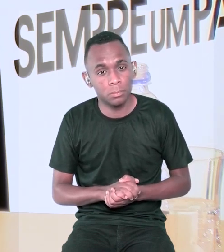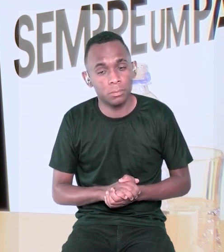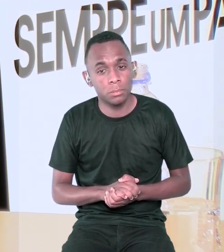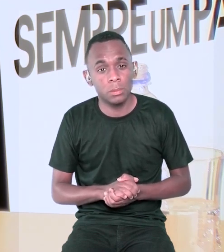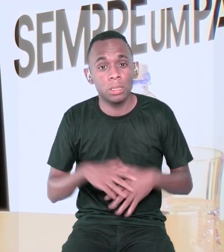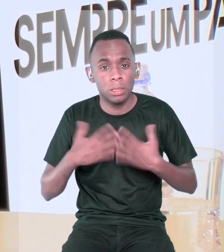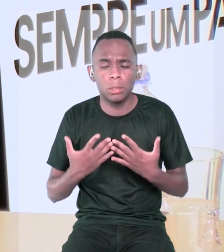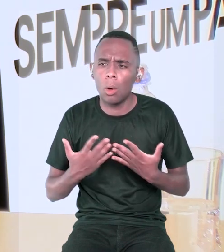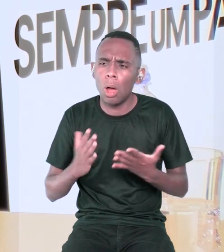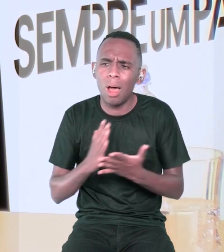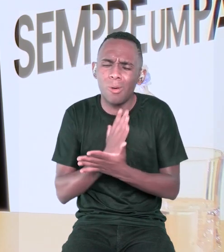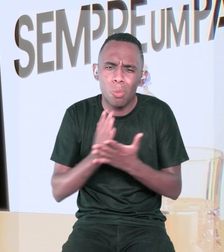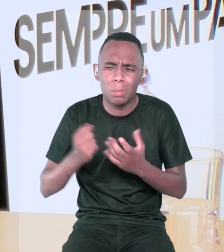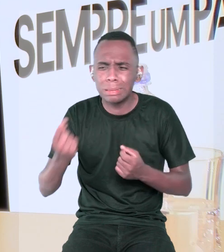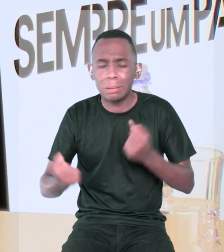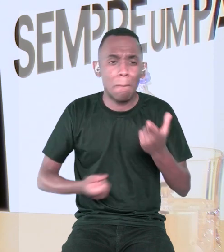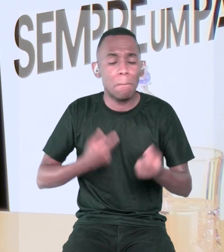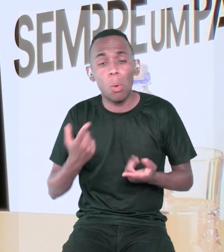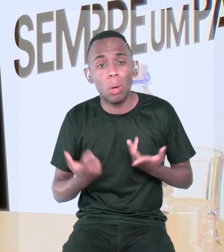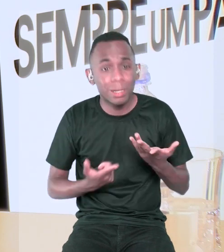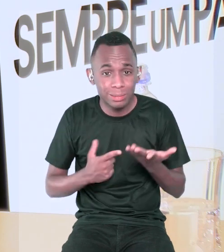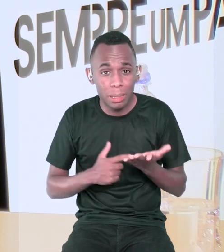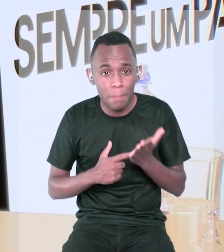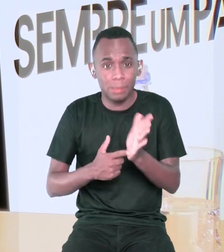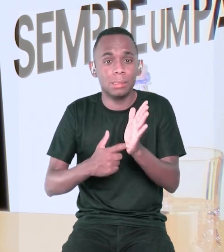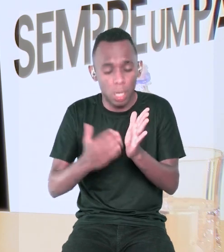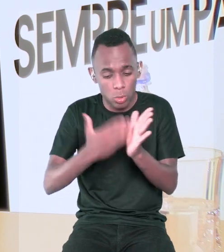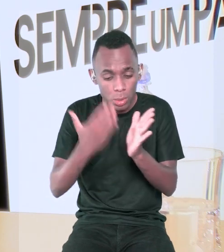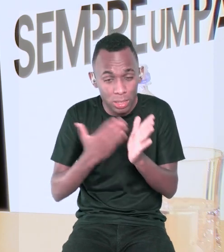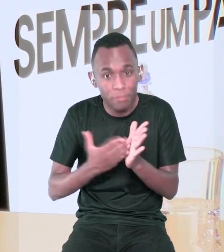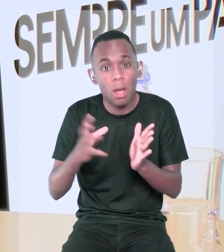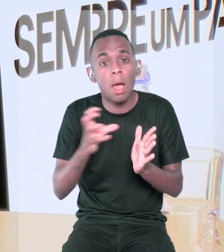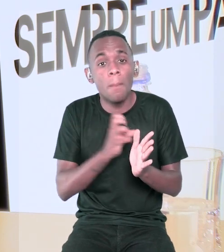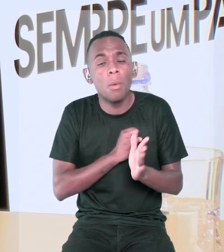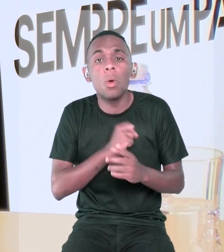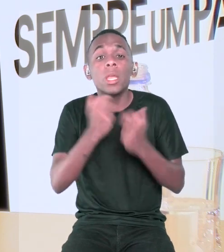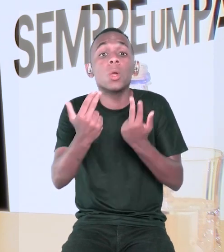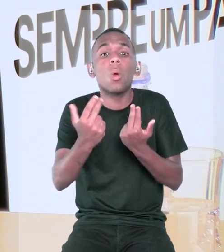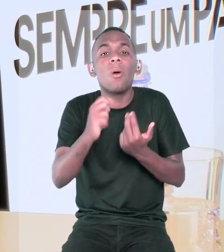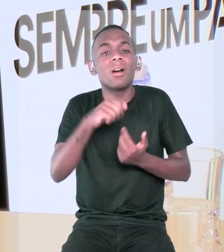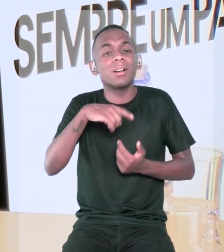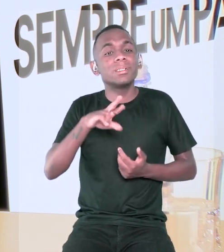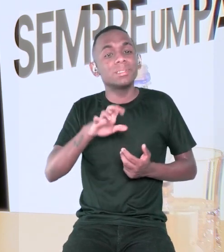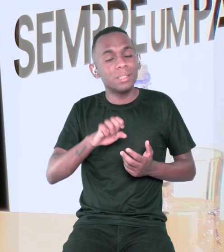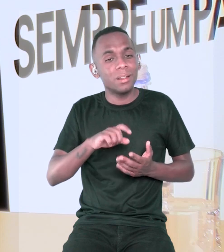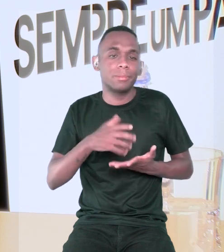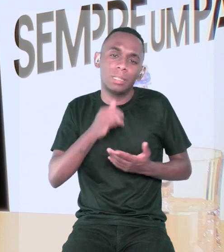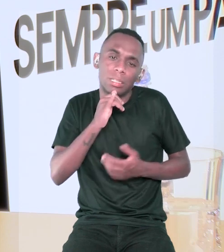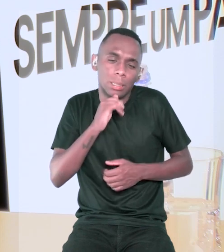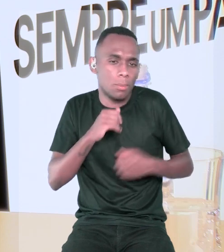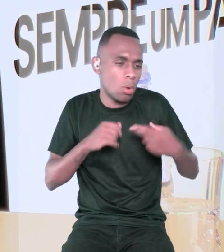Poucas obras cristalizaram esse amor singular historicamente tanto quanto aquela que André